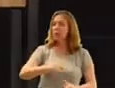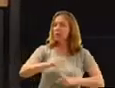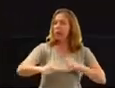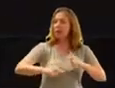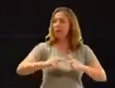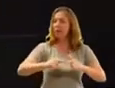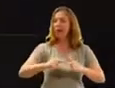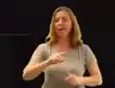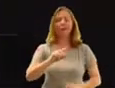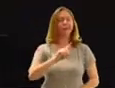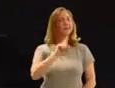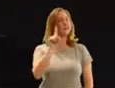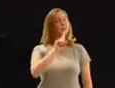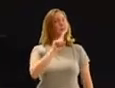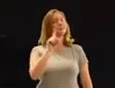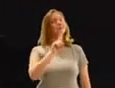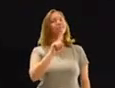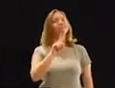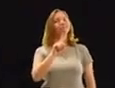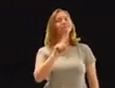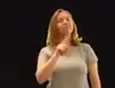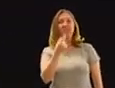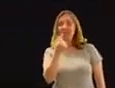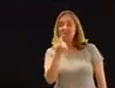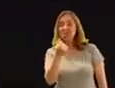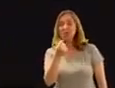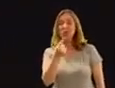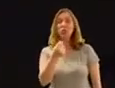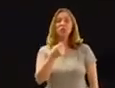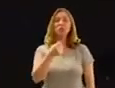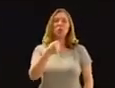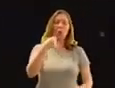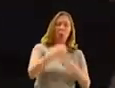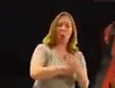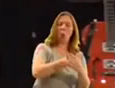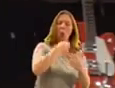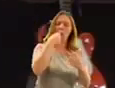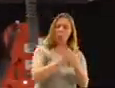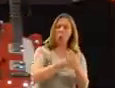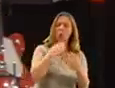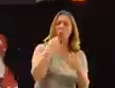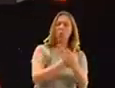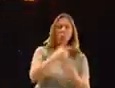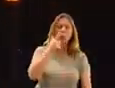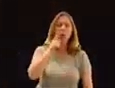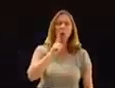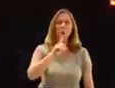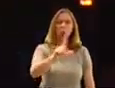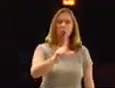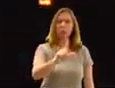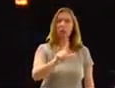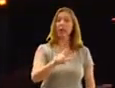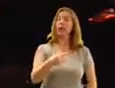Dinheiro suado não muda o hábito tão rápido assim, não. Quem muda o hábito tão rápido assim é dinheiro roubado.